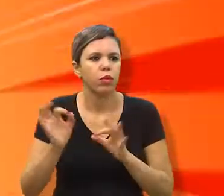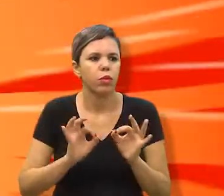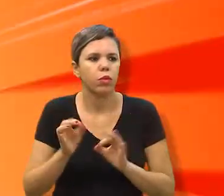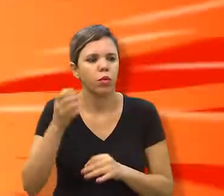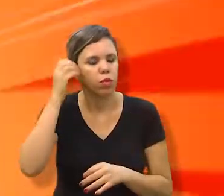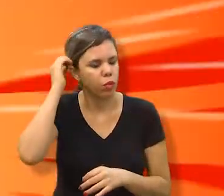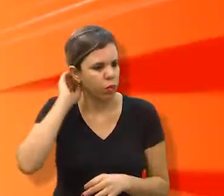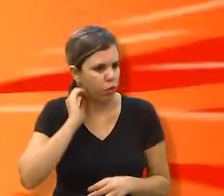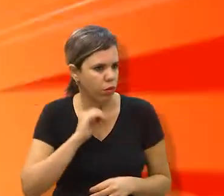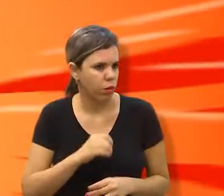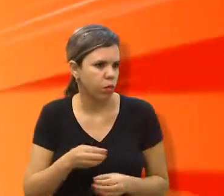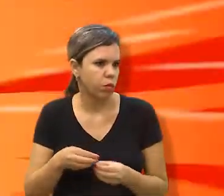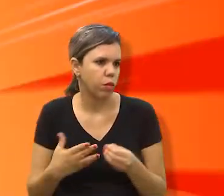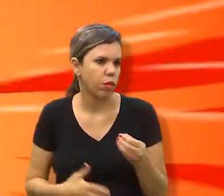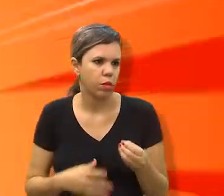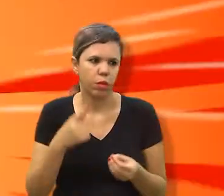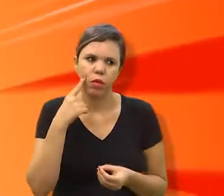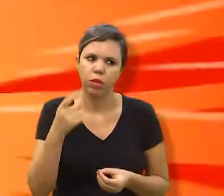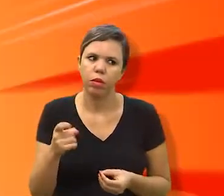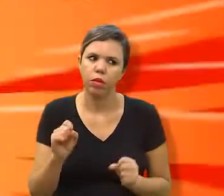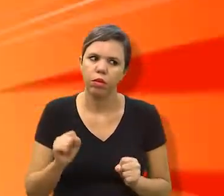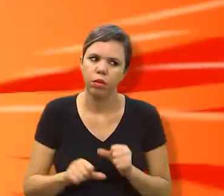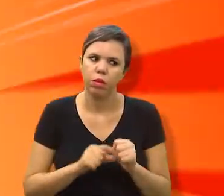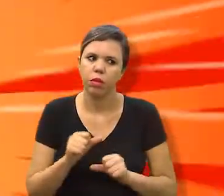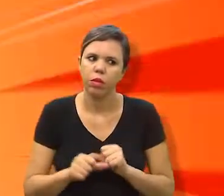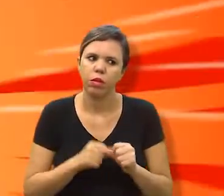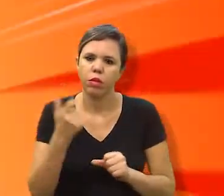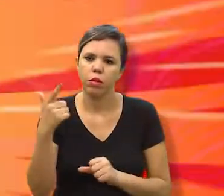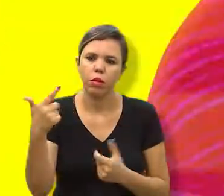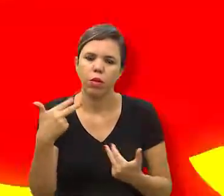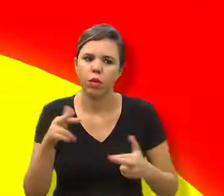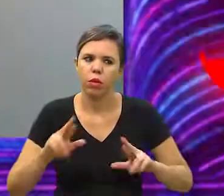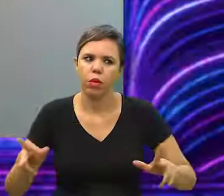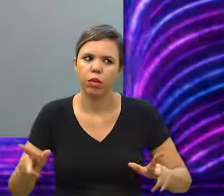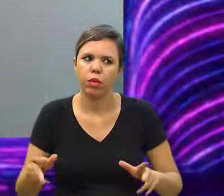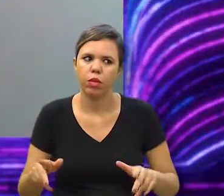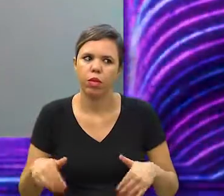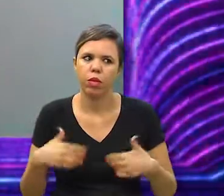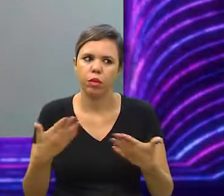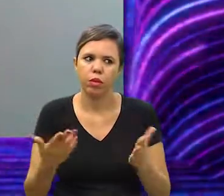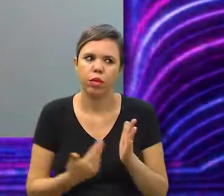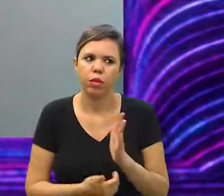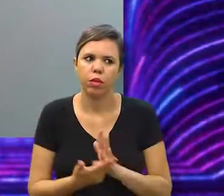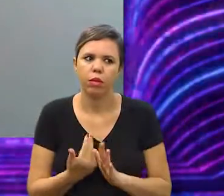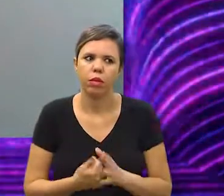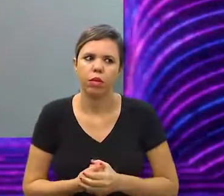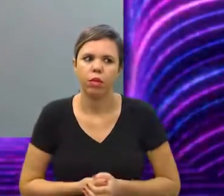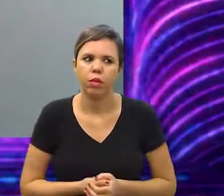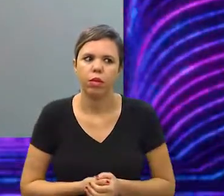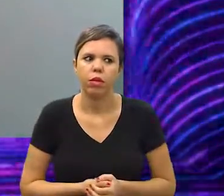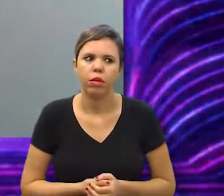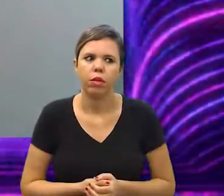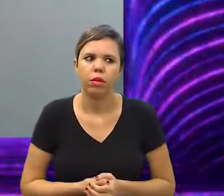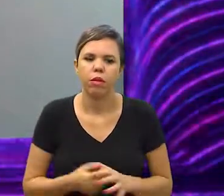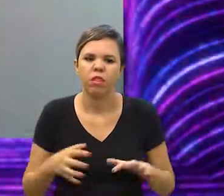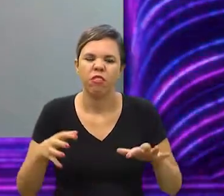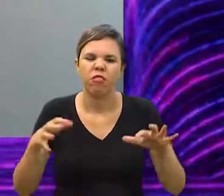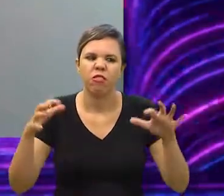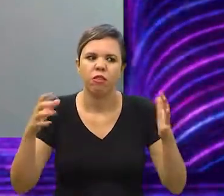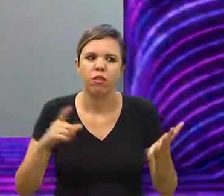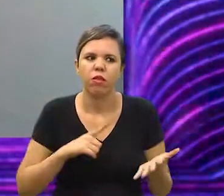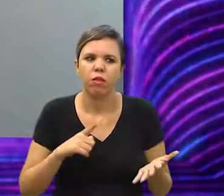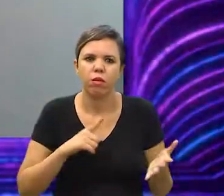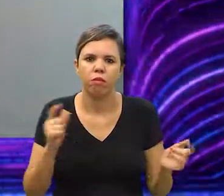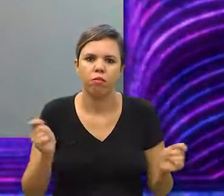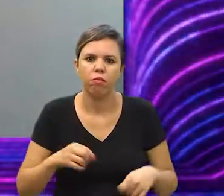assim, os conteúdos interessantes que podem se transformar em outras coisas para fora dos quadrinhos, né? Então o Monstroverso tem